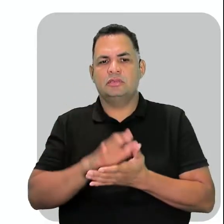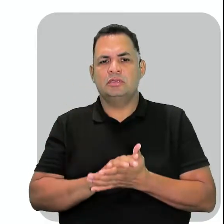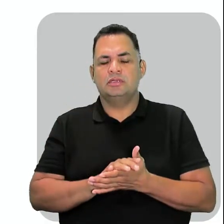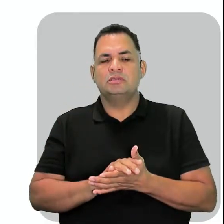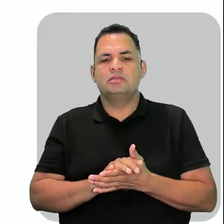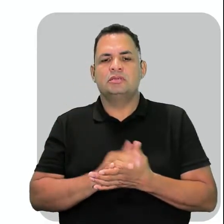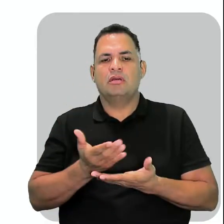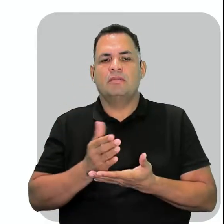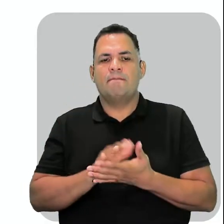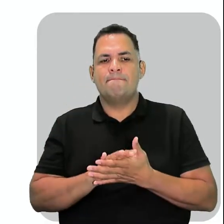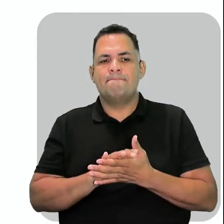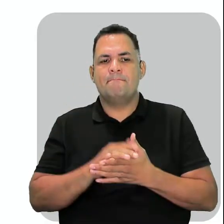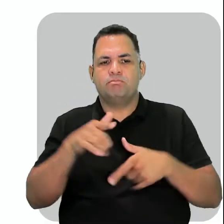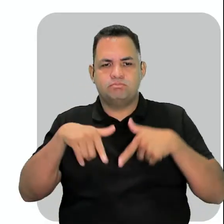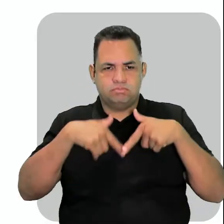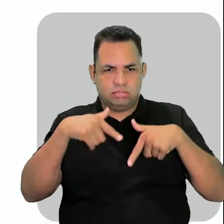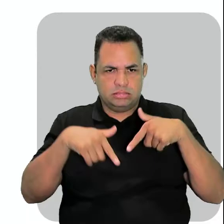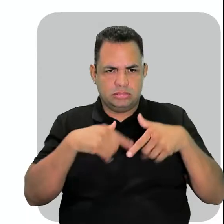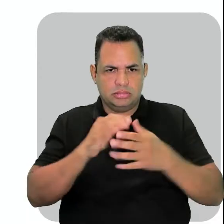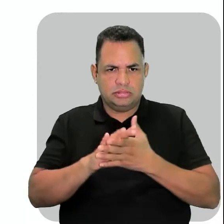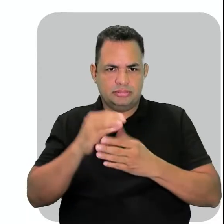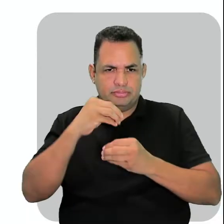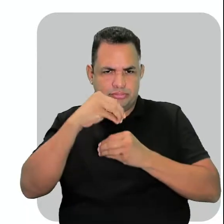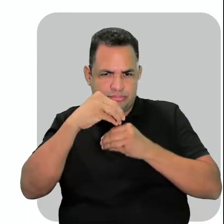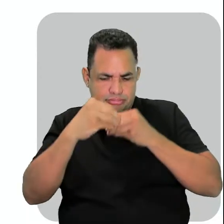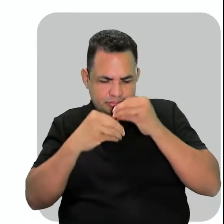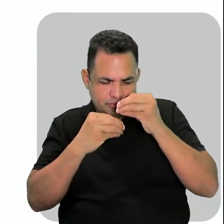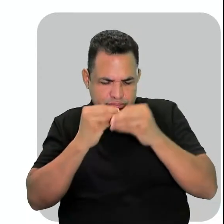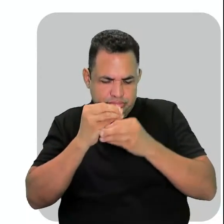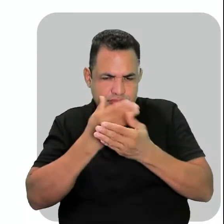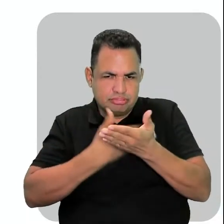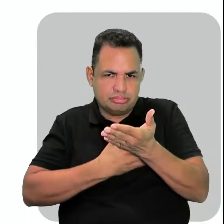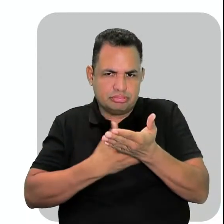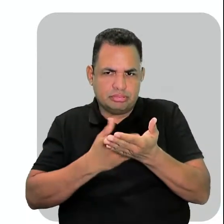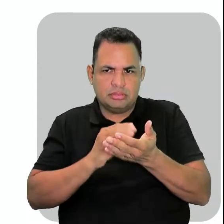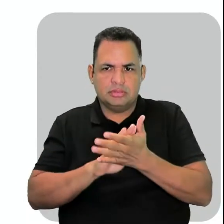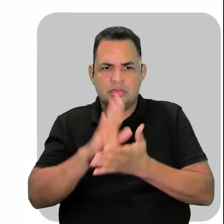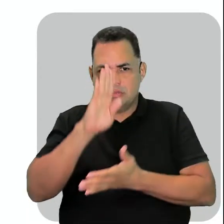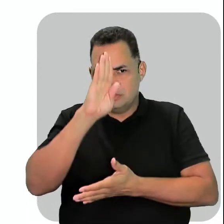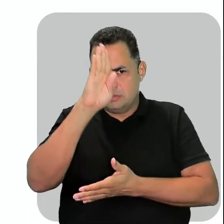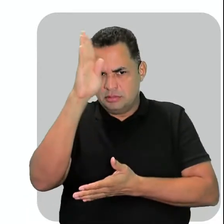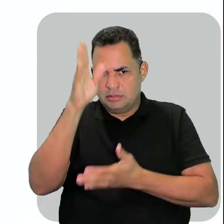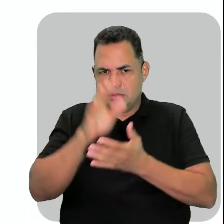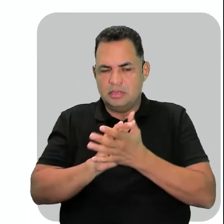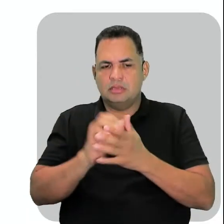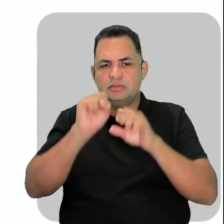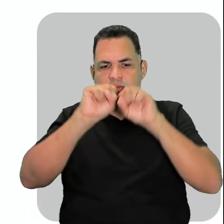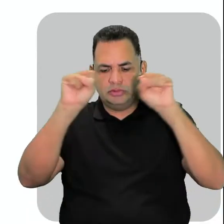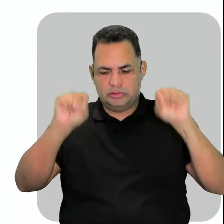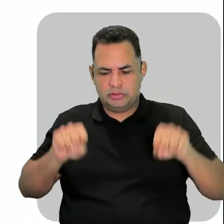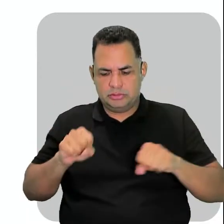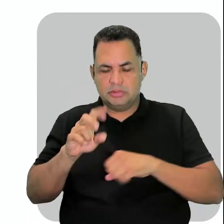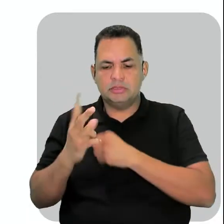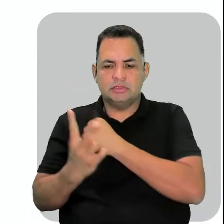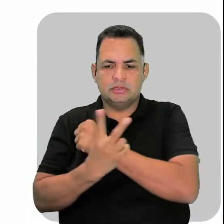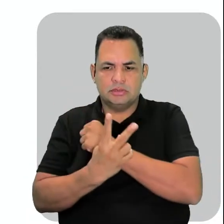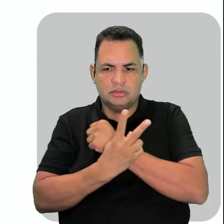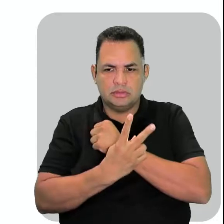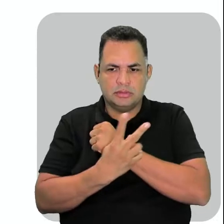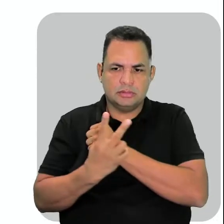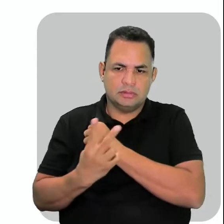aminoácido, ela trabalha na produção de células brancas, que são parte fundamental do nosso sistema